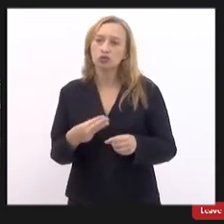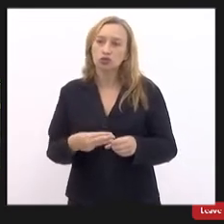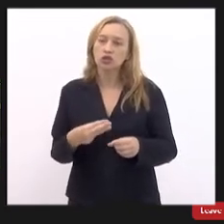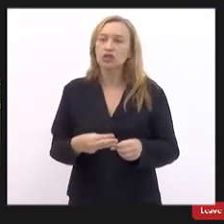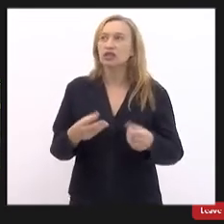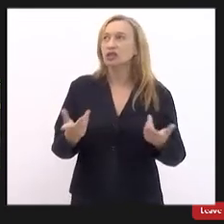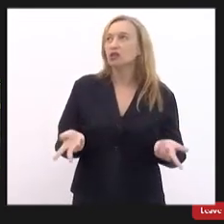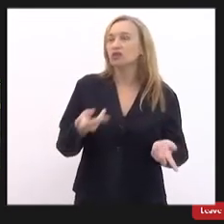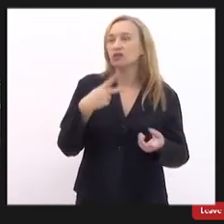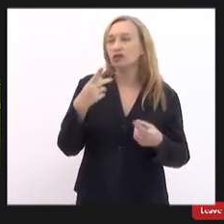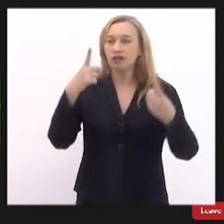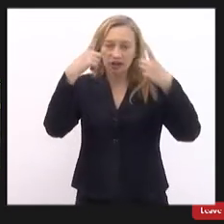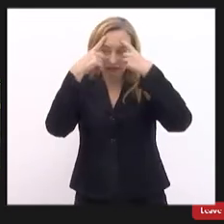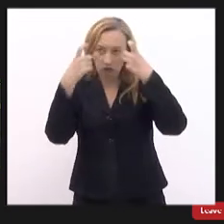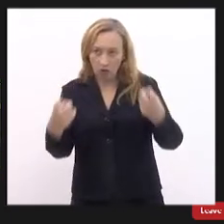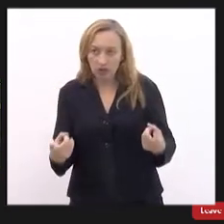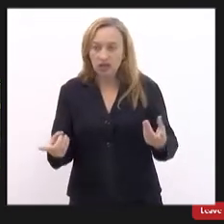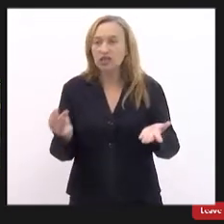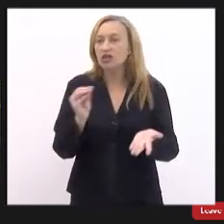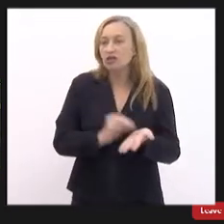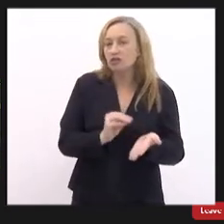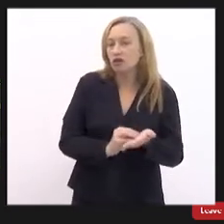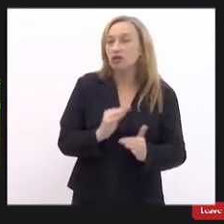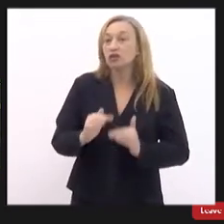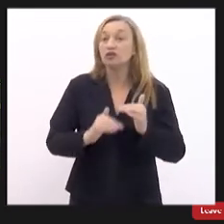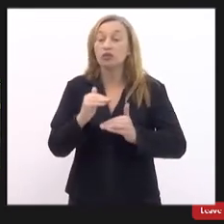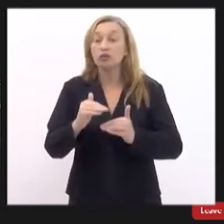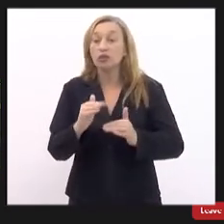de violência, de falta de desenvolvimento,